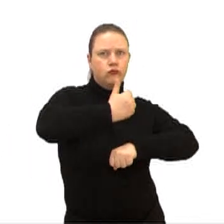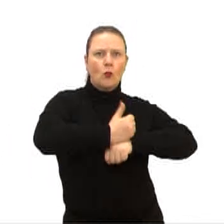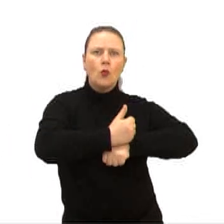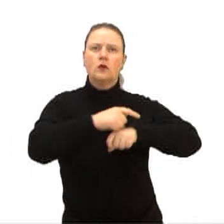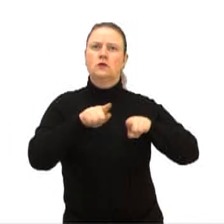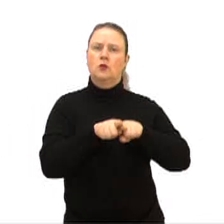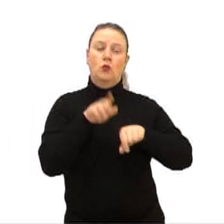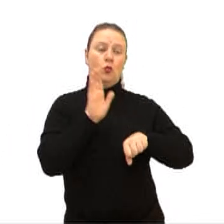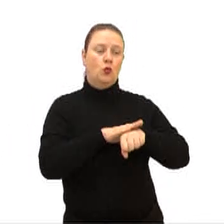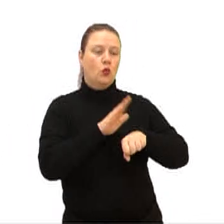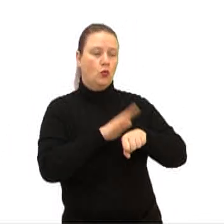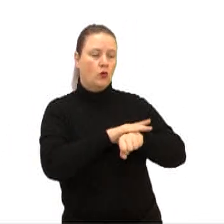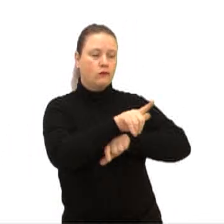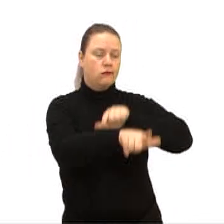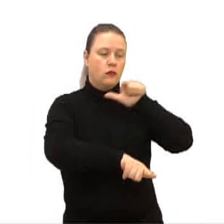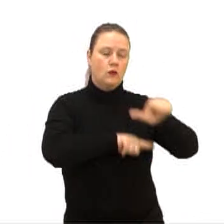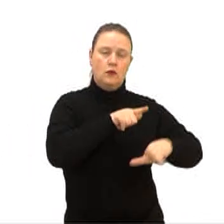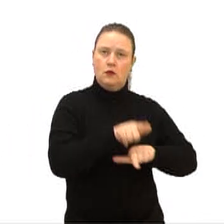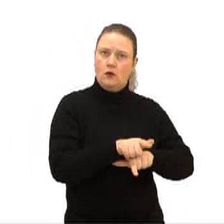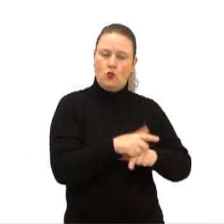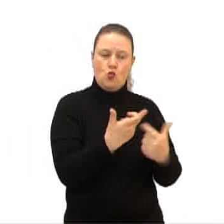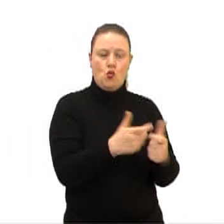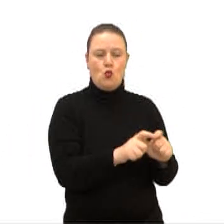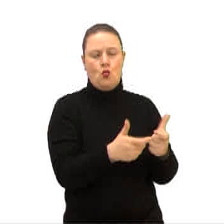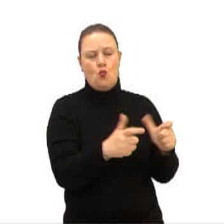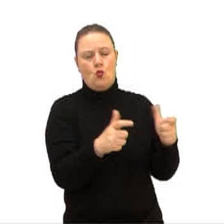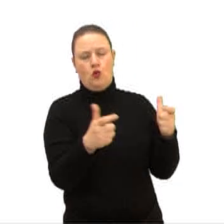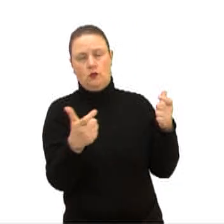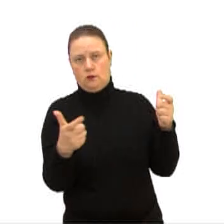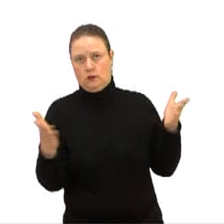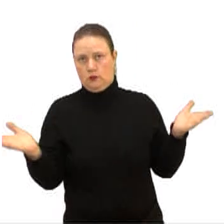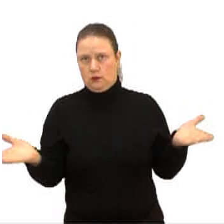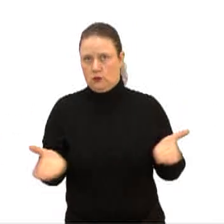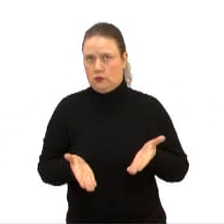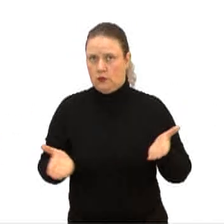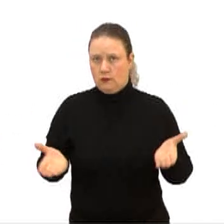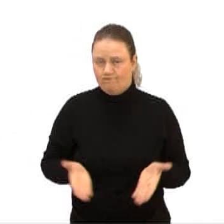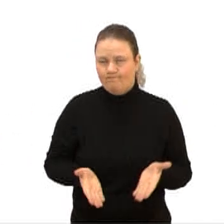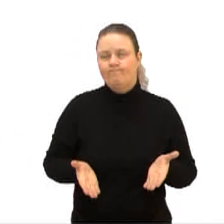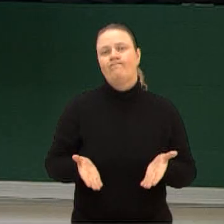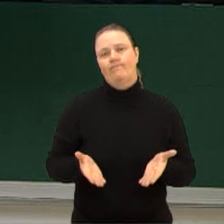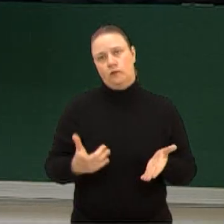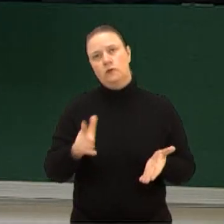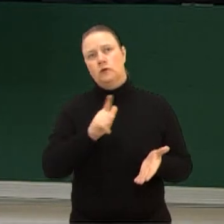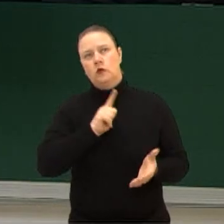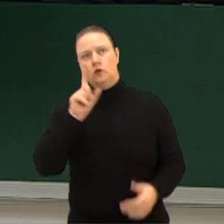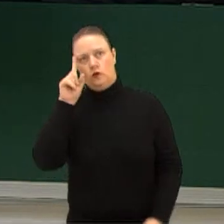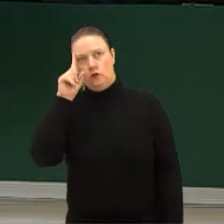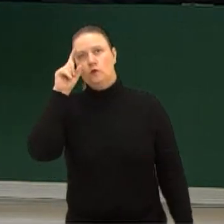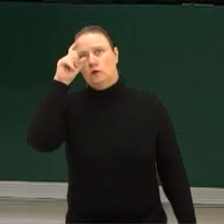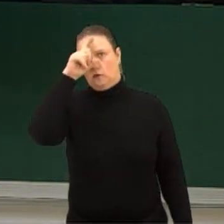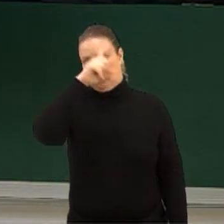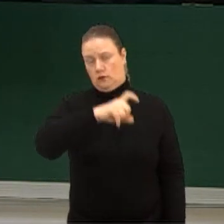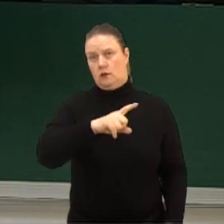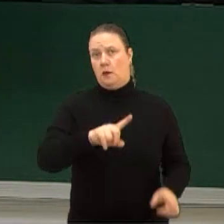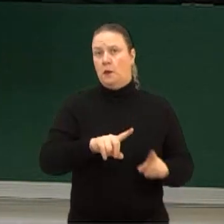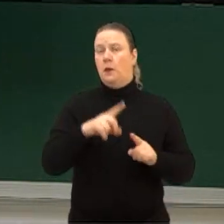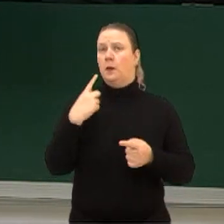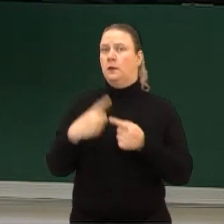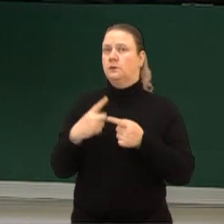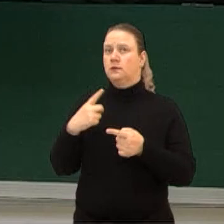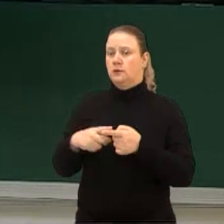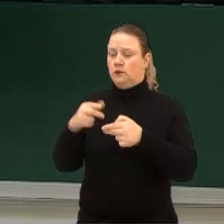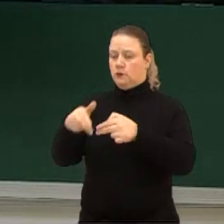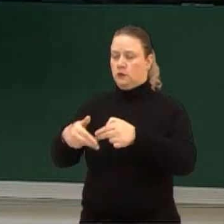mão de obra numerosa, o que faz com que hoje a gente tenha alguma precariedade nesse esquema, porque maior mão de